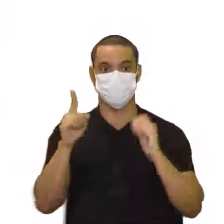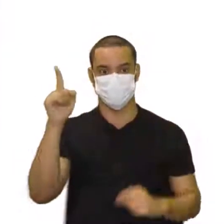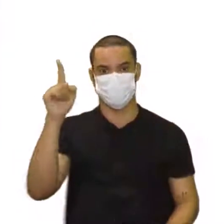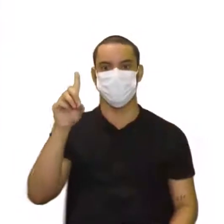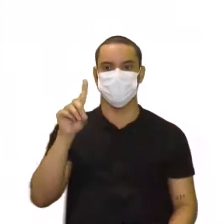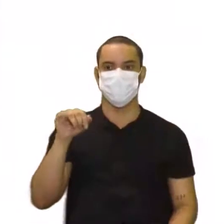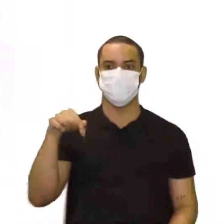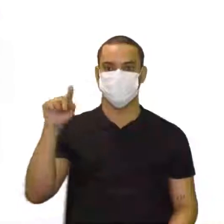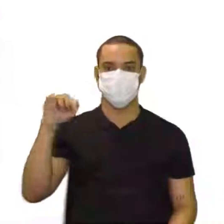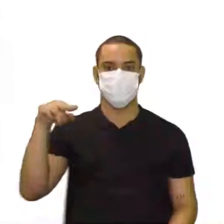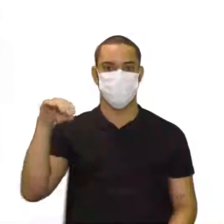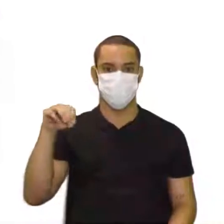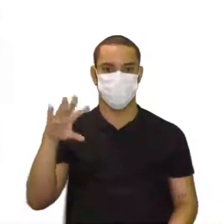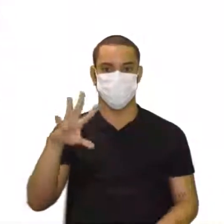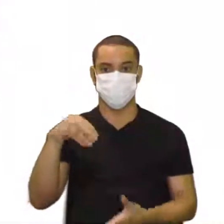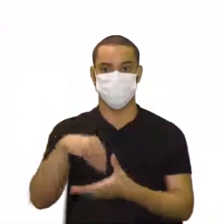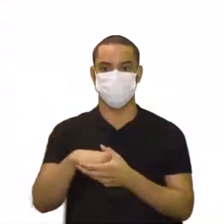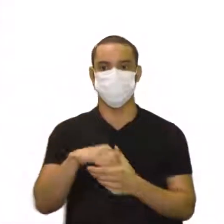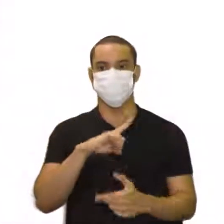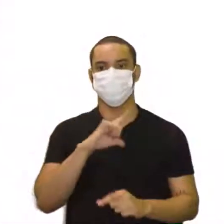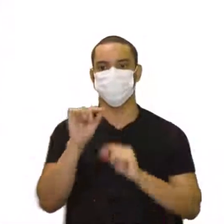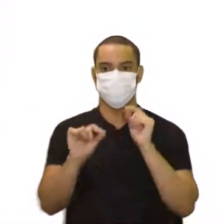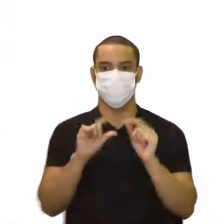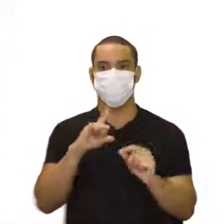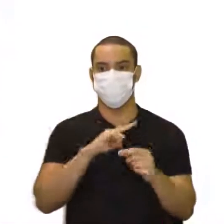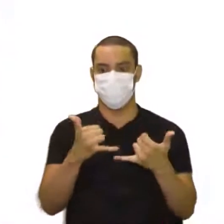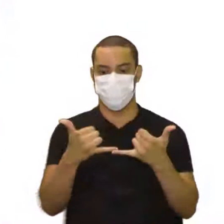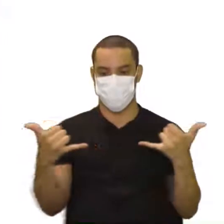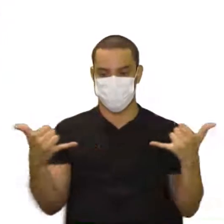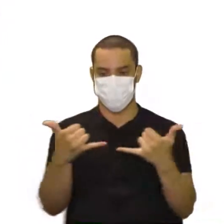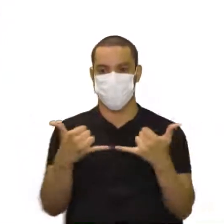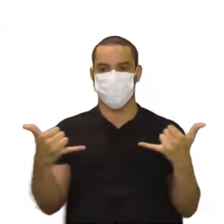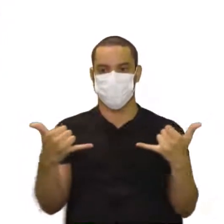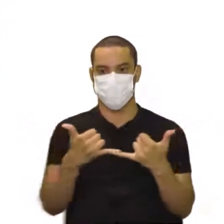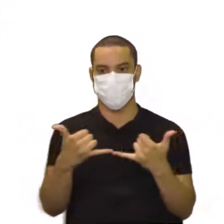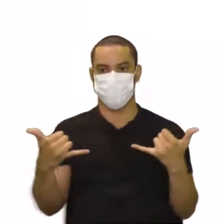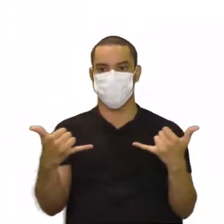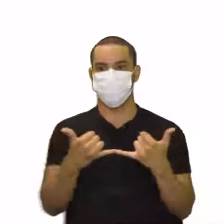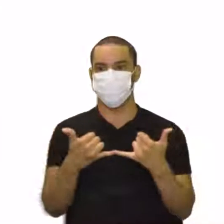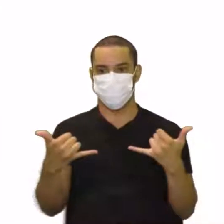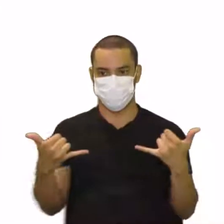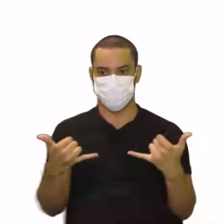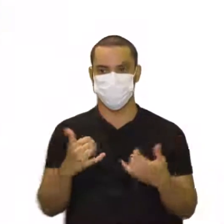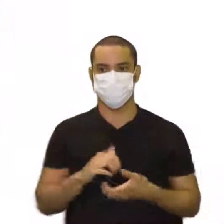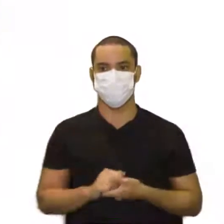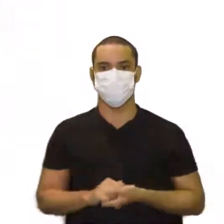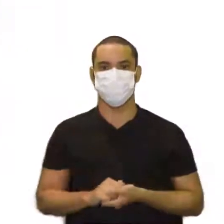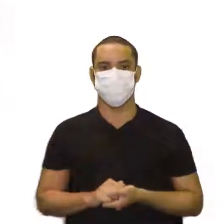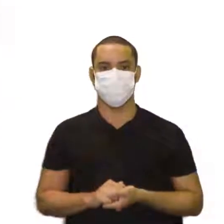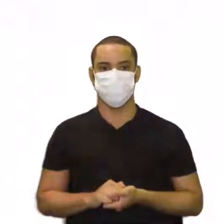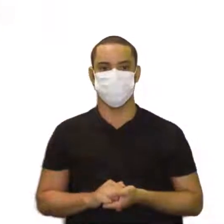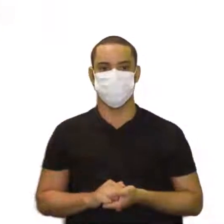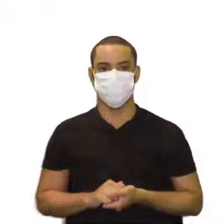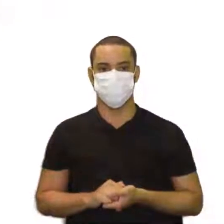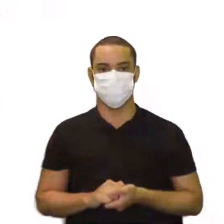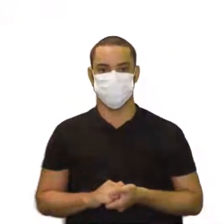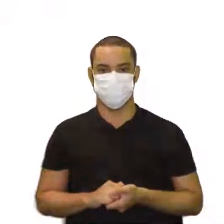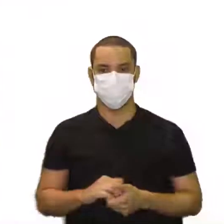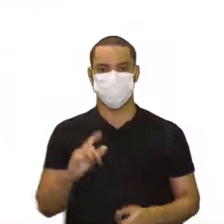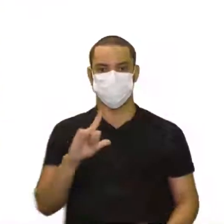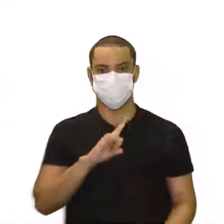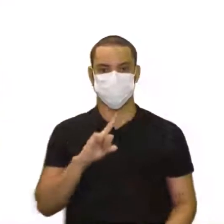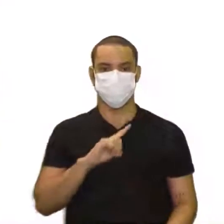no interior do dínamo existe um fio condutor em espiral, tá bom? E ímãs com a